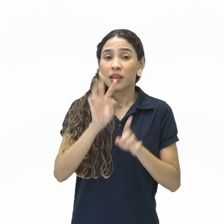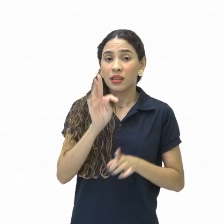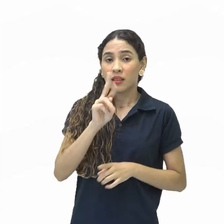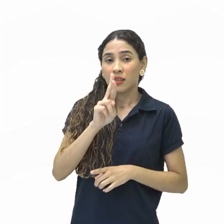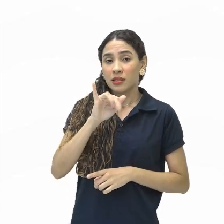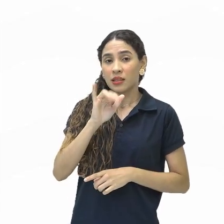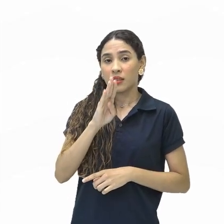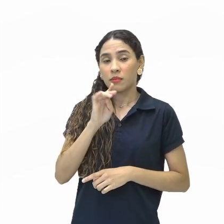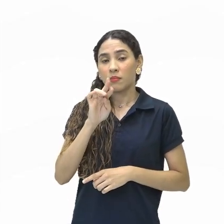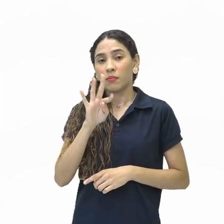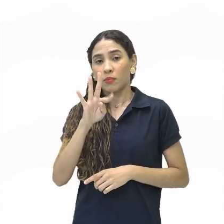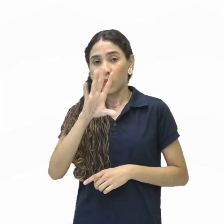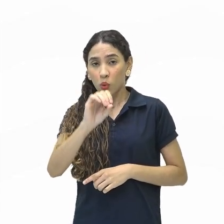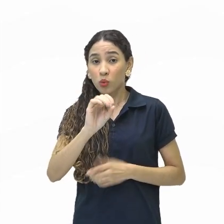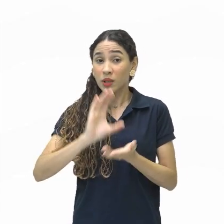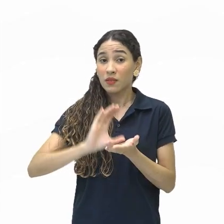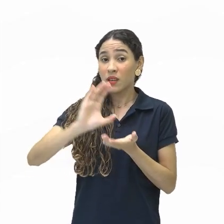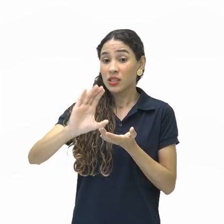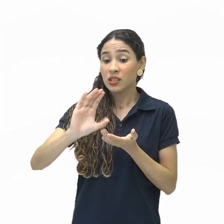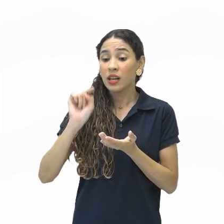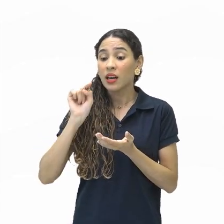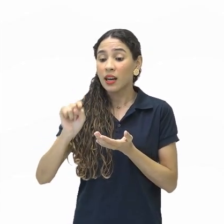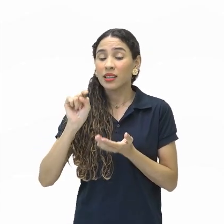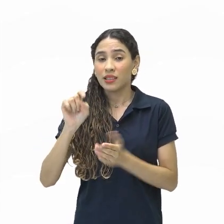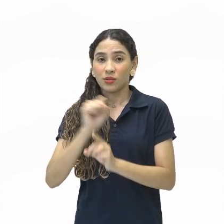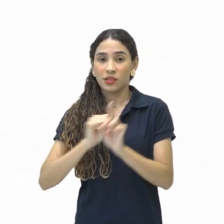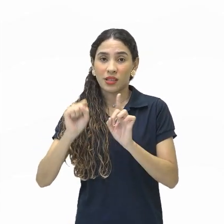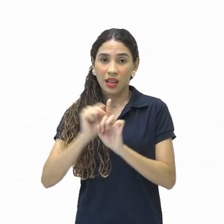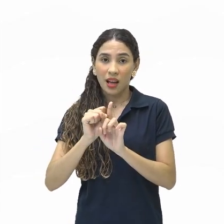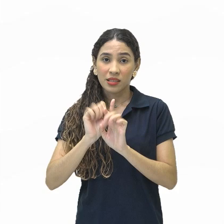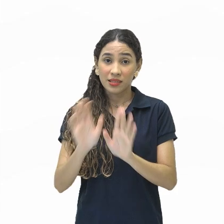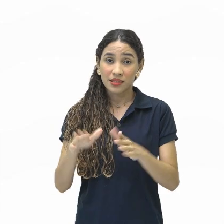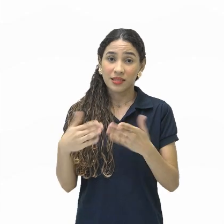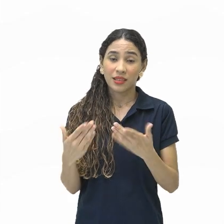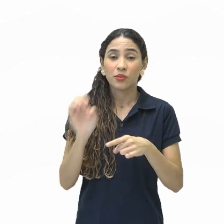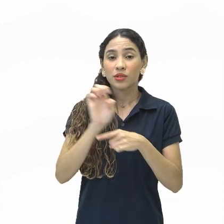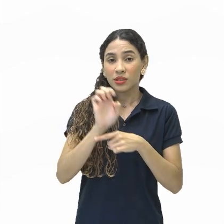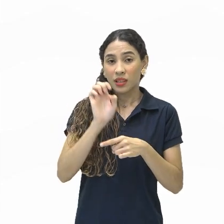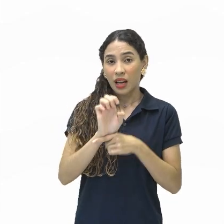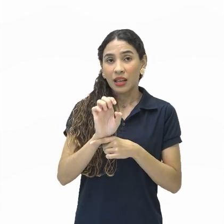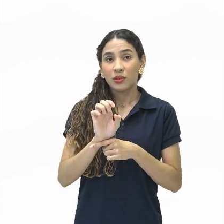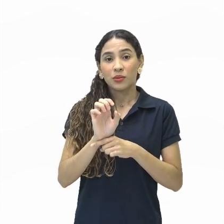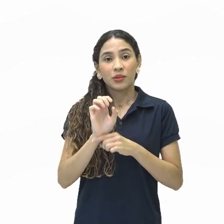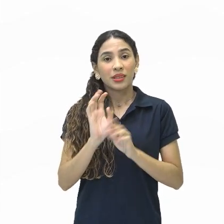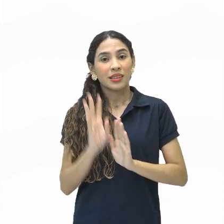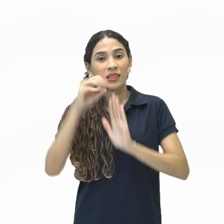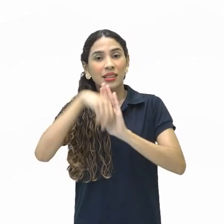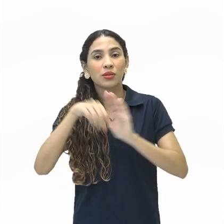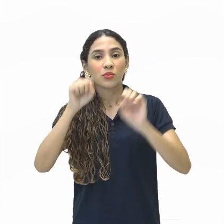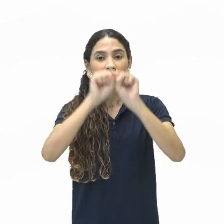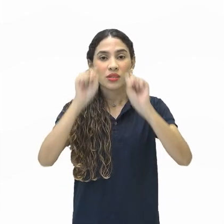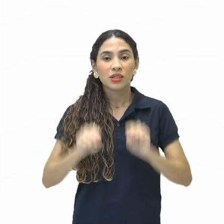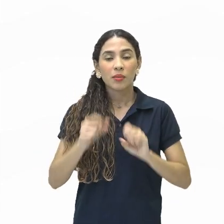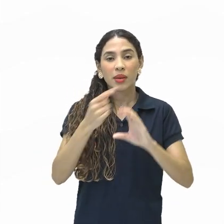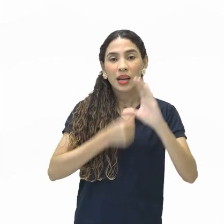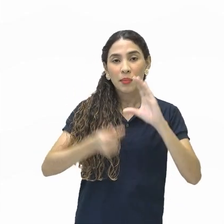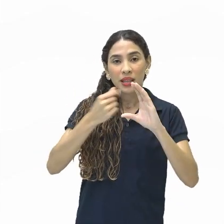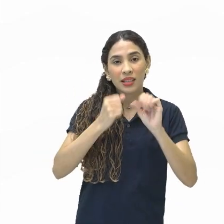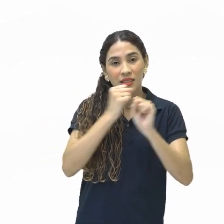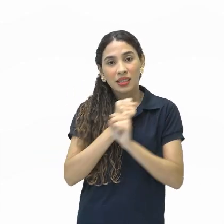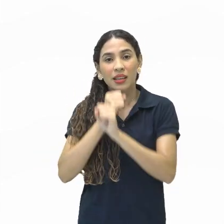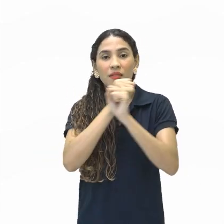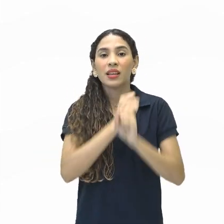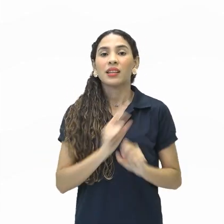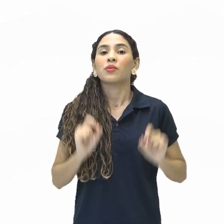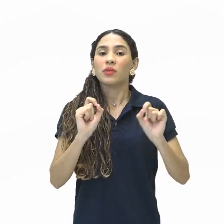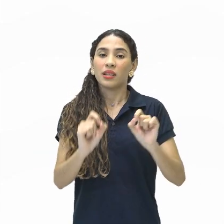da sociedade para investir na sociedade. Então, o Estado, no sistema capitalista, ele defende